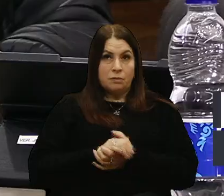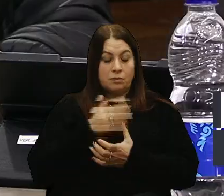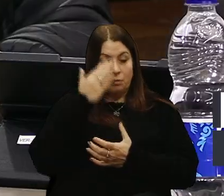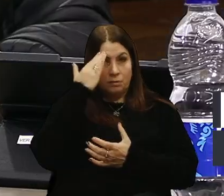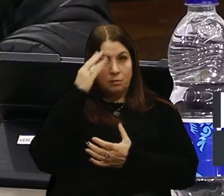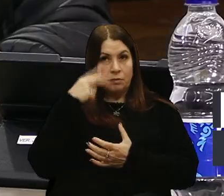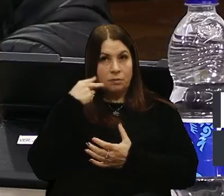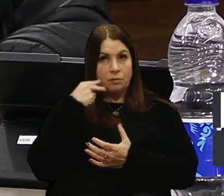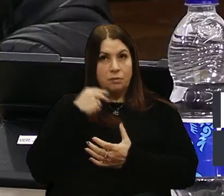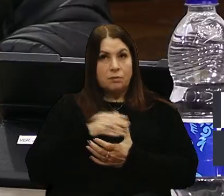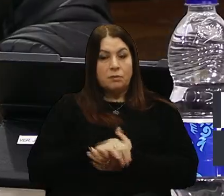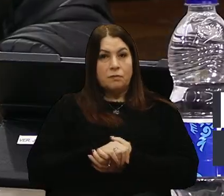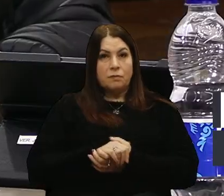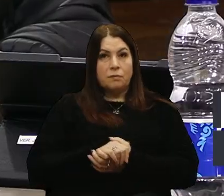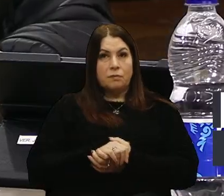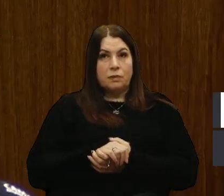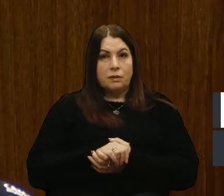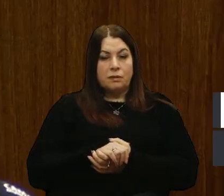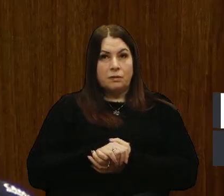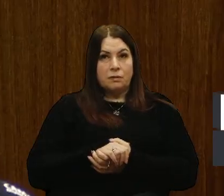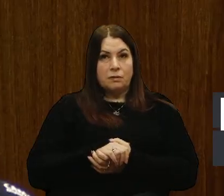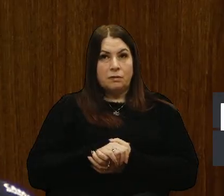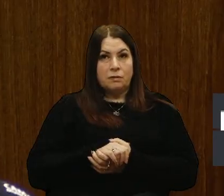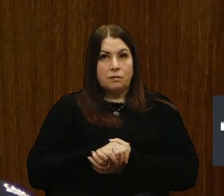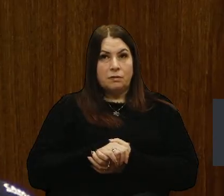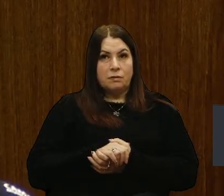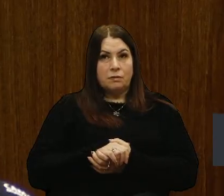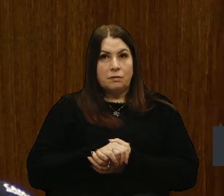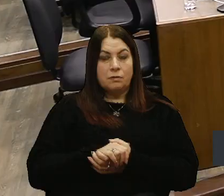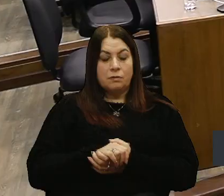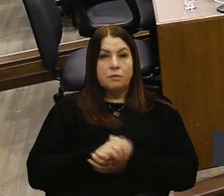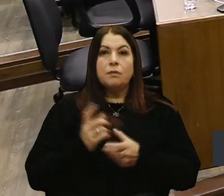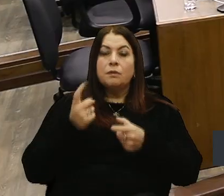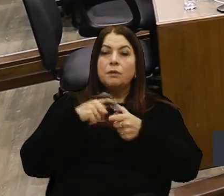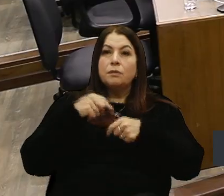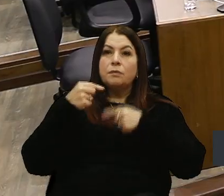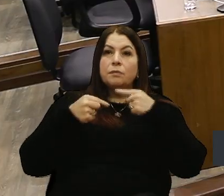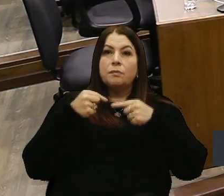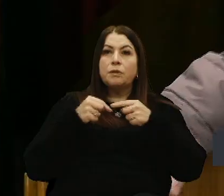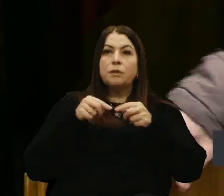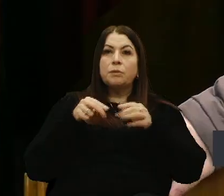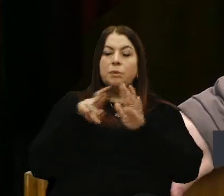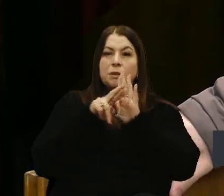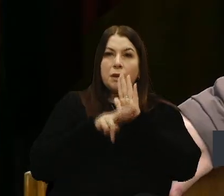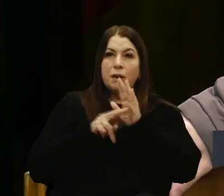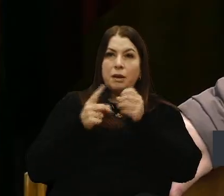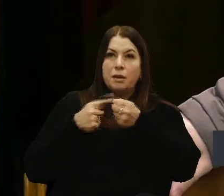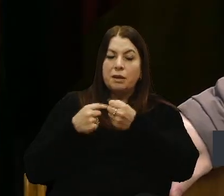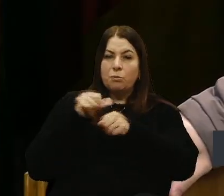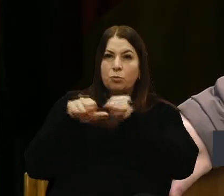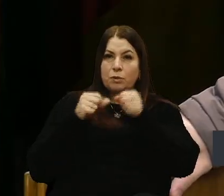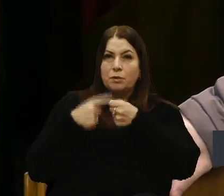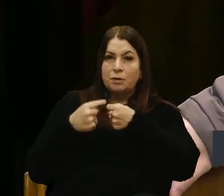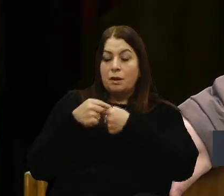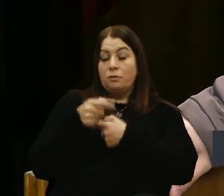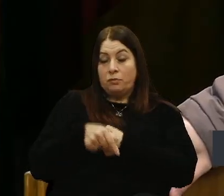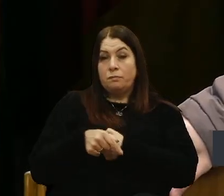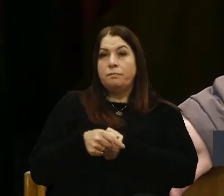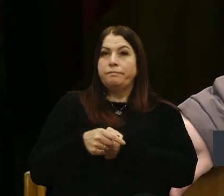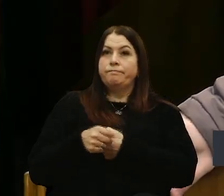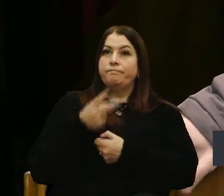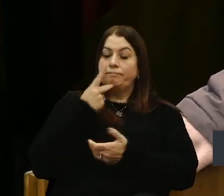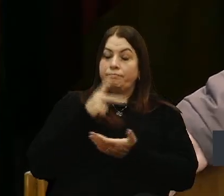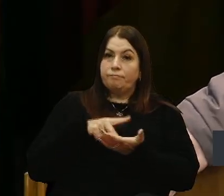vereador. Obrigado, querido. E eu queria retomar o debate sobre o plano diretor. Sinceramente,